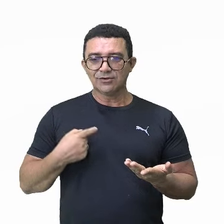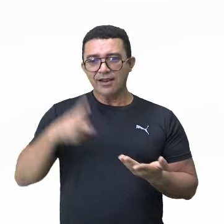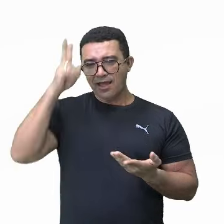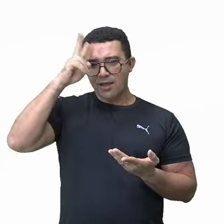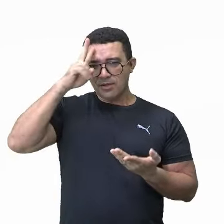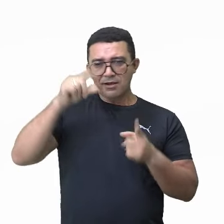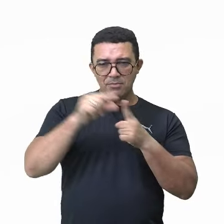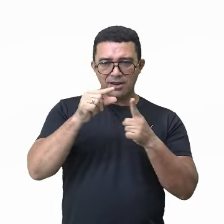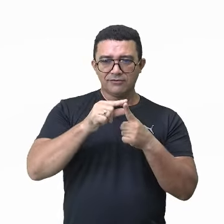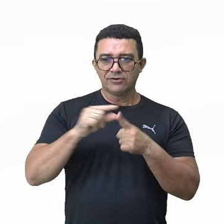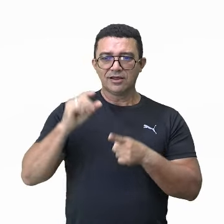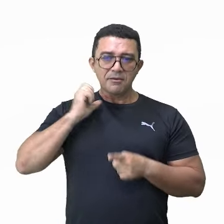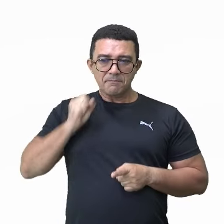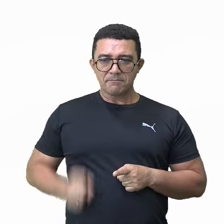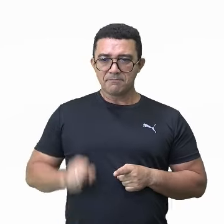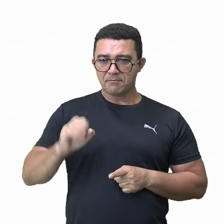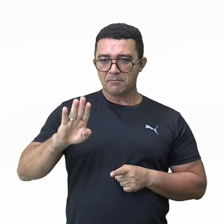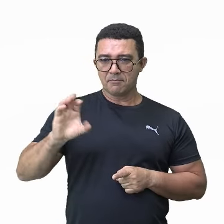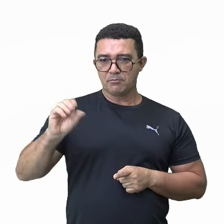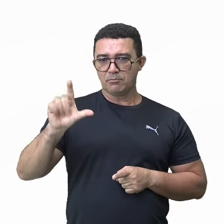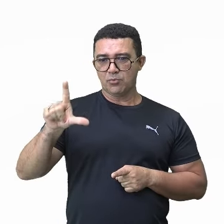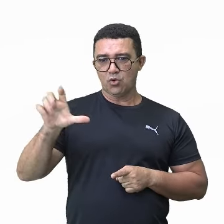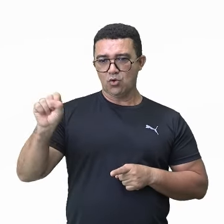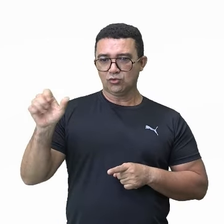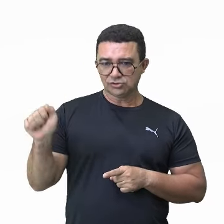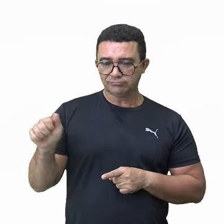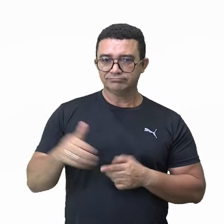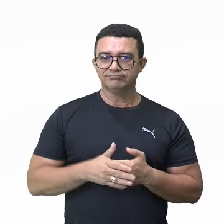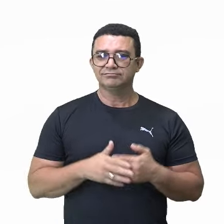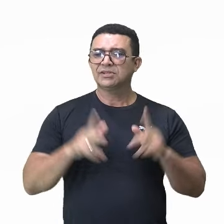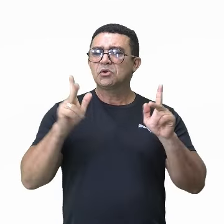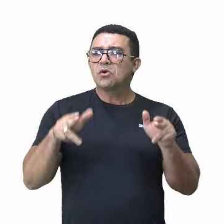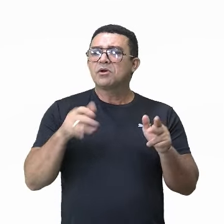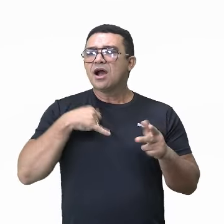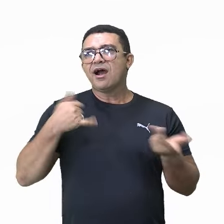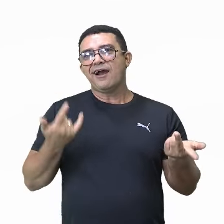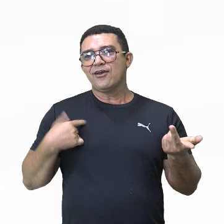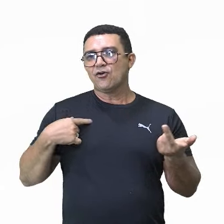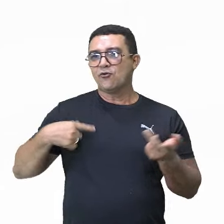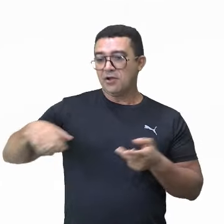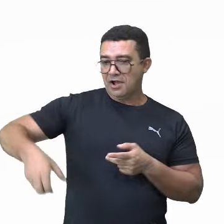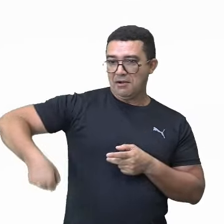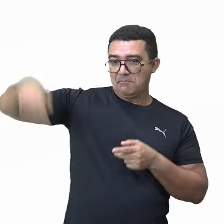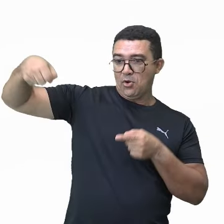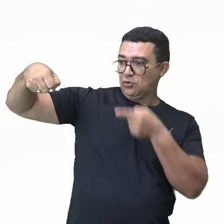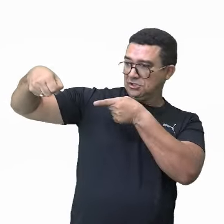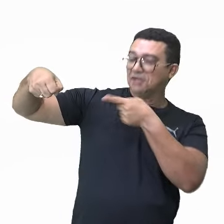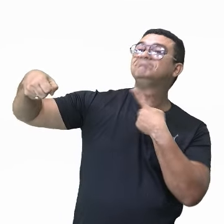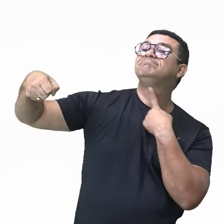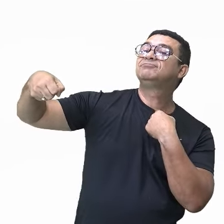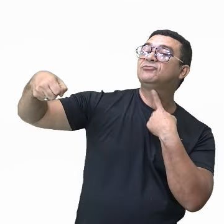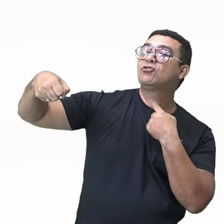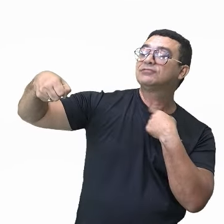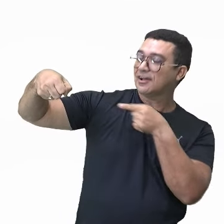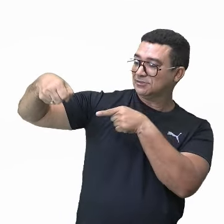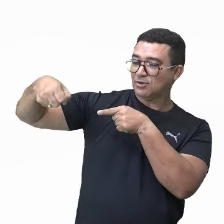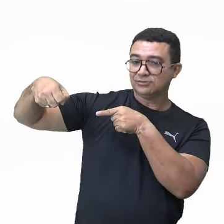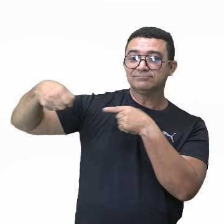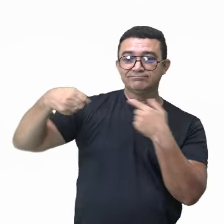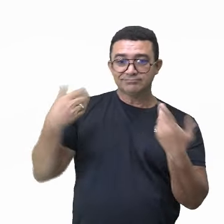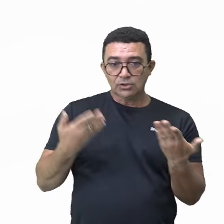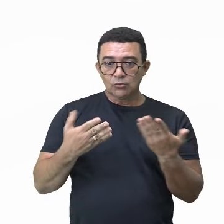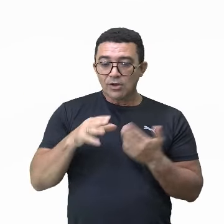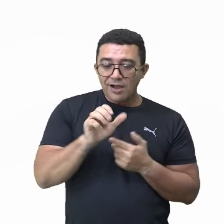termo bolsa Beleza então é a mesma coisa que eu falasse assim ah eu paquerei a bolsa Então esse a qual Repetindo